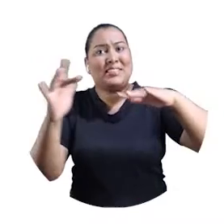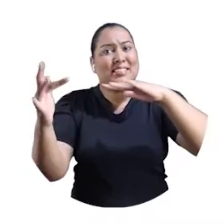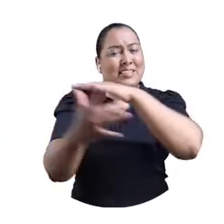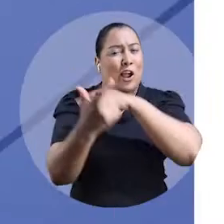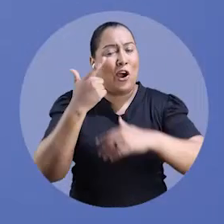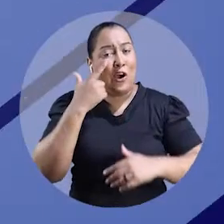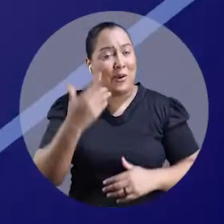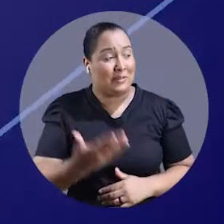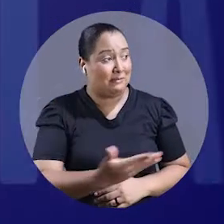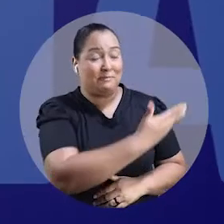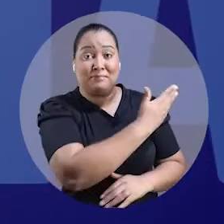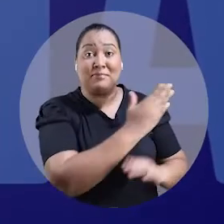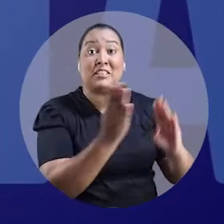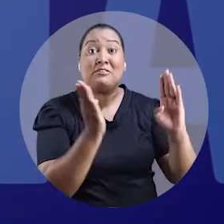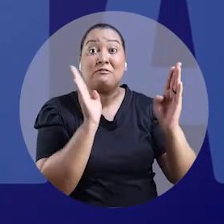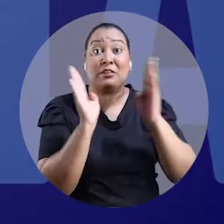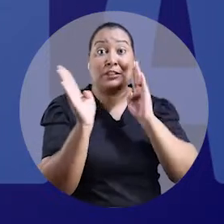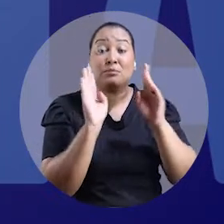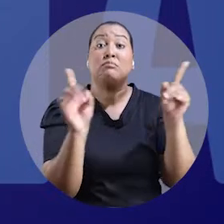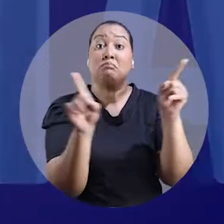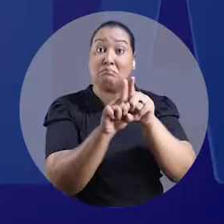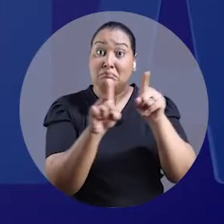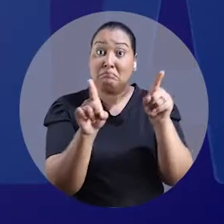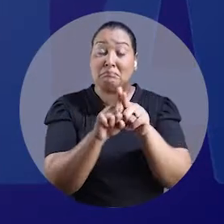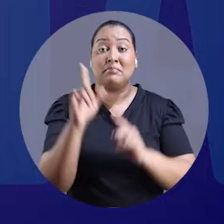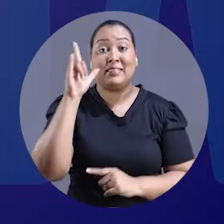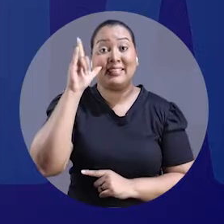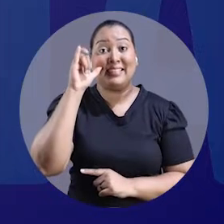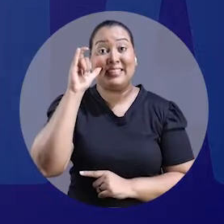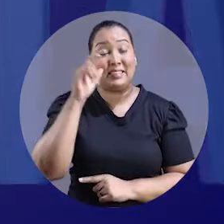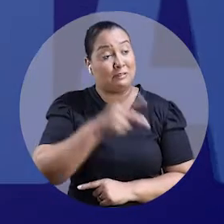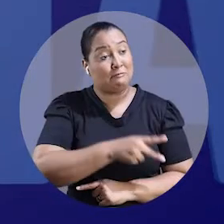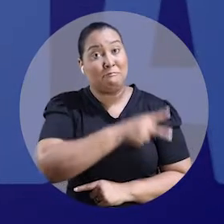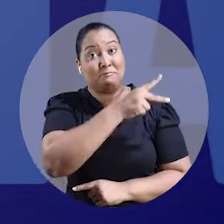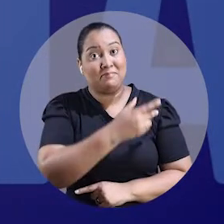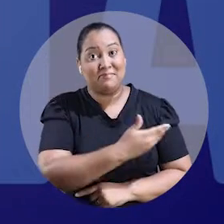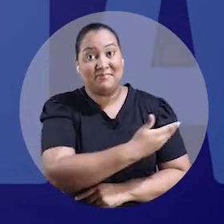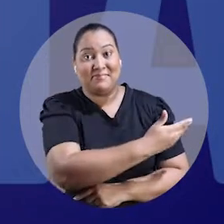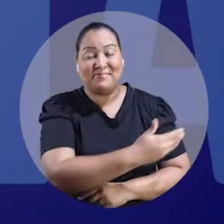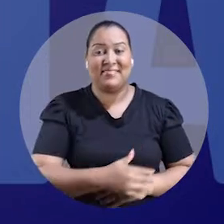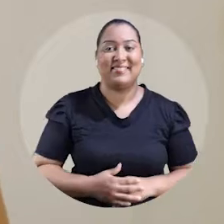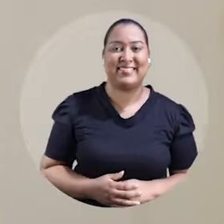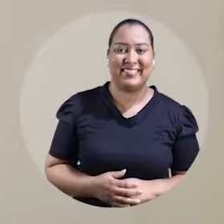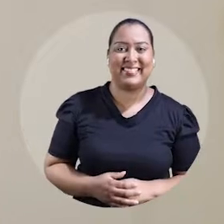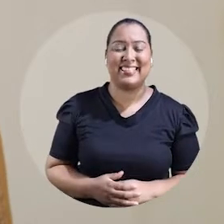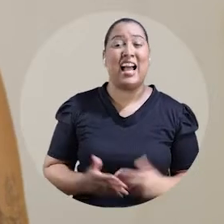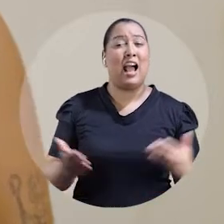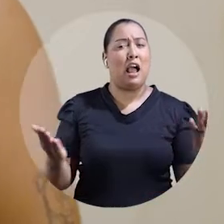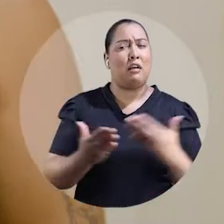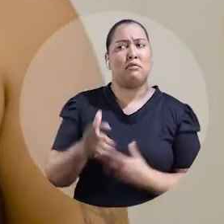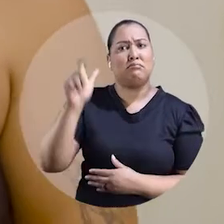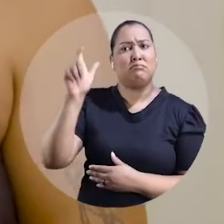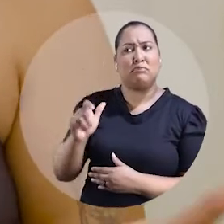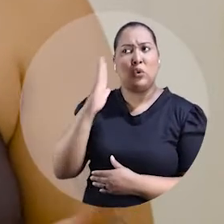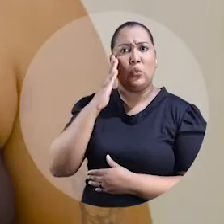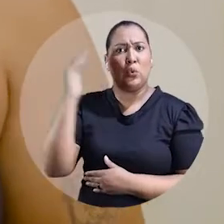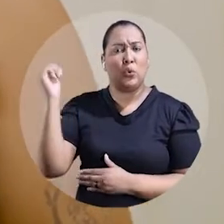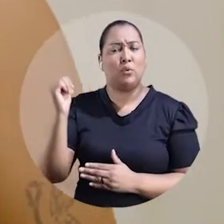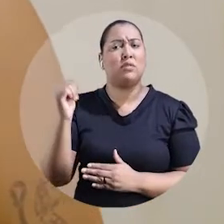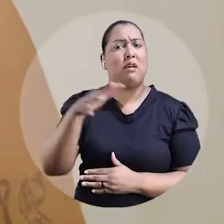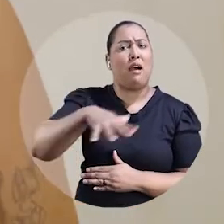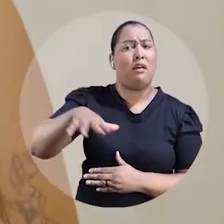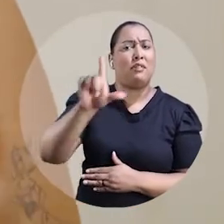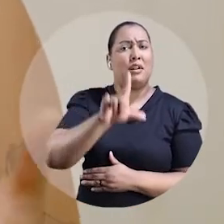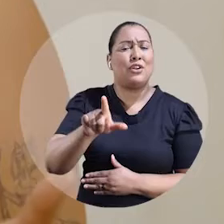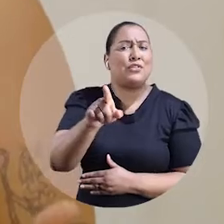redes sociais. Lucinda Persona no Facebook e @LucindaPersona no Instagram. E no quadro Mestres da Literatura